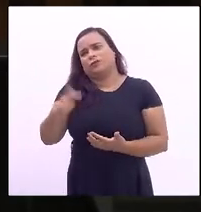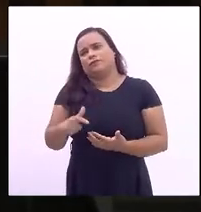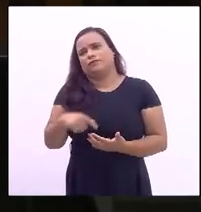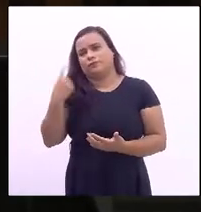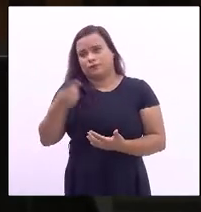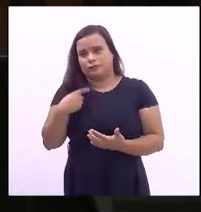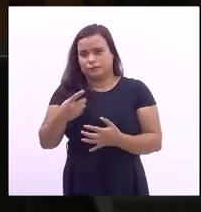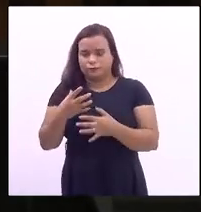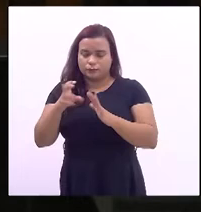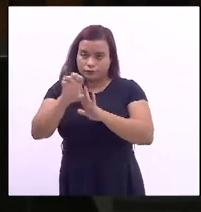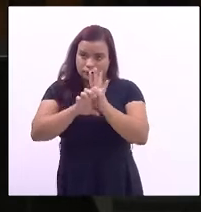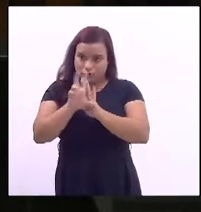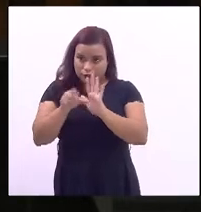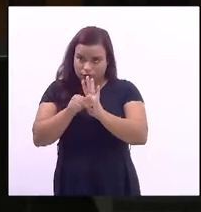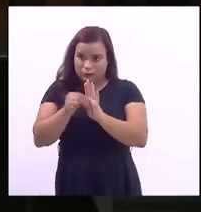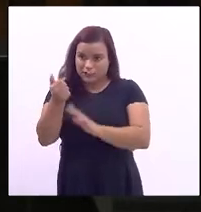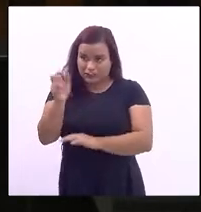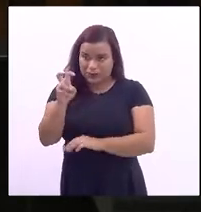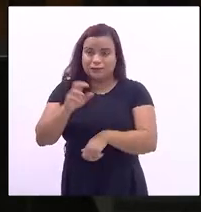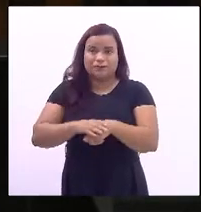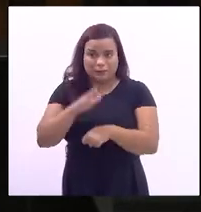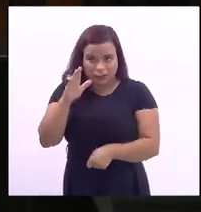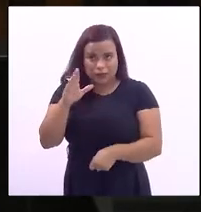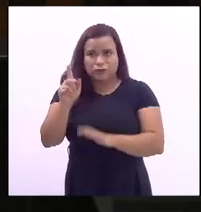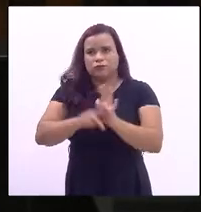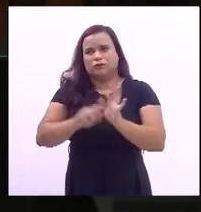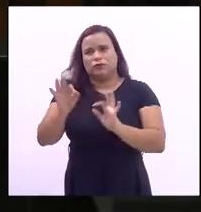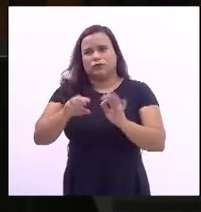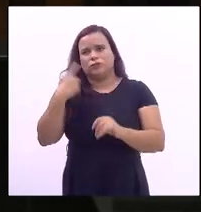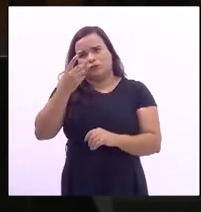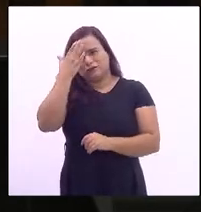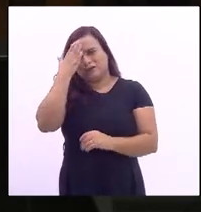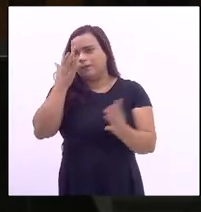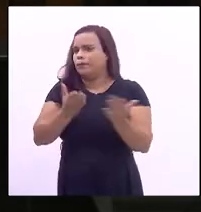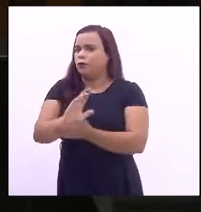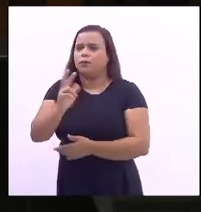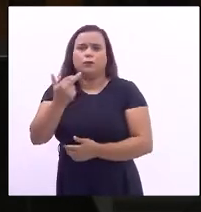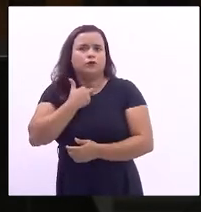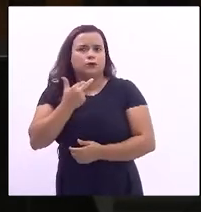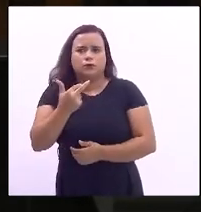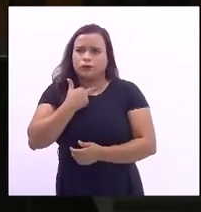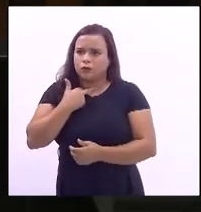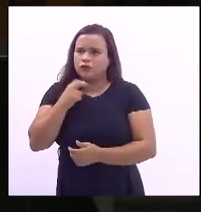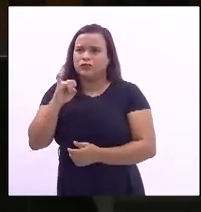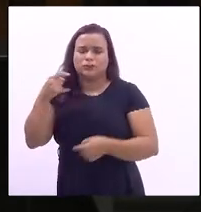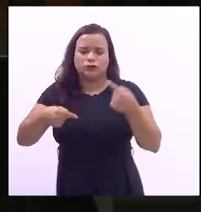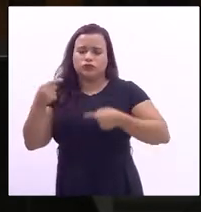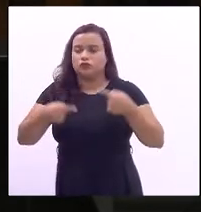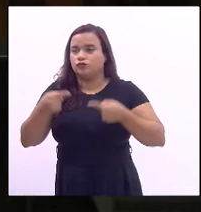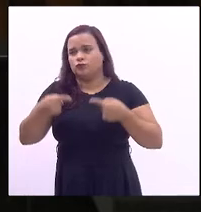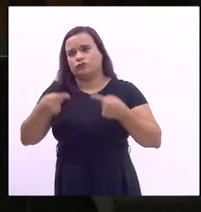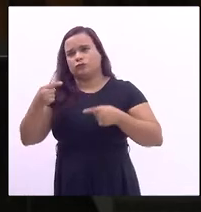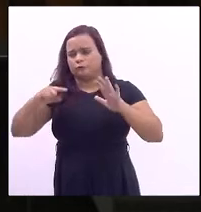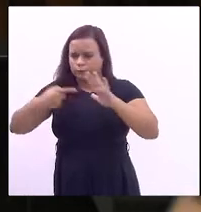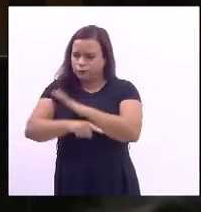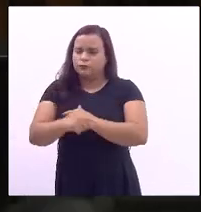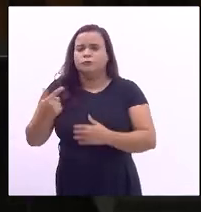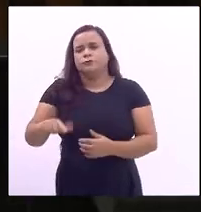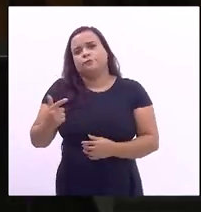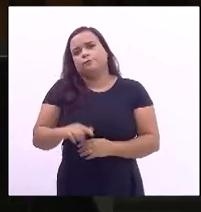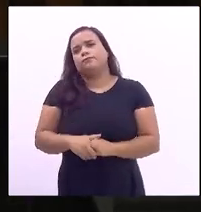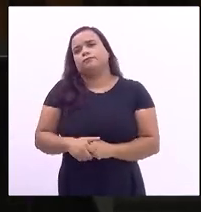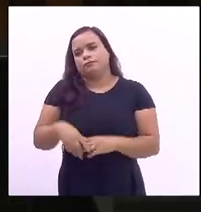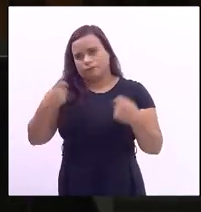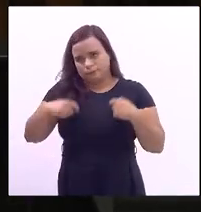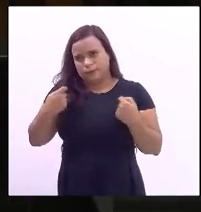fez mais de 15 - às vezes projeto e entende que ele não pode ser aprovado sem uma discussão aprofundada para pelo menos